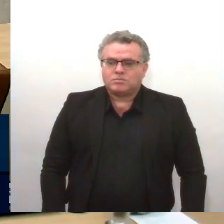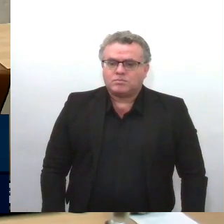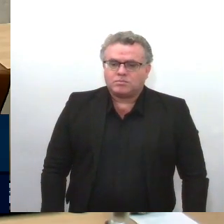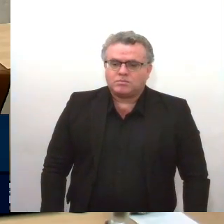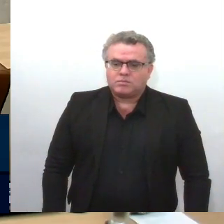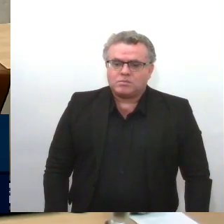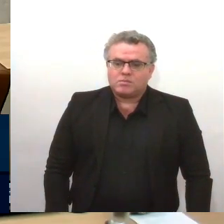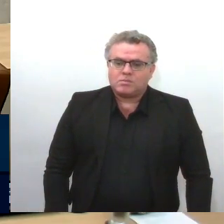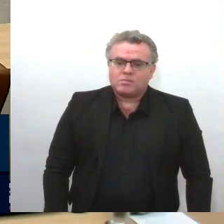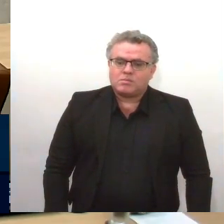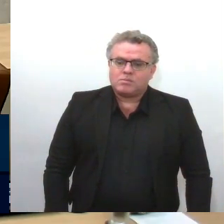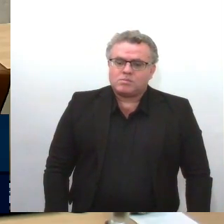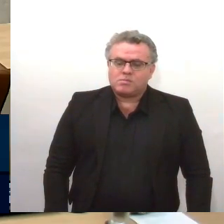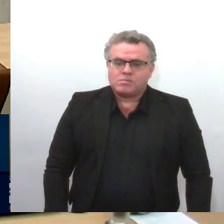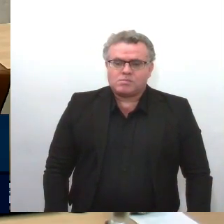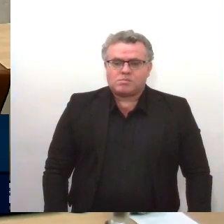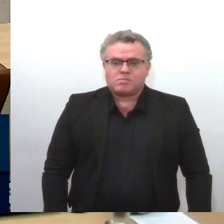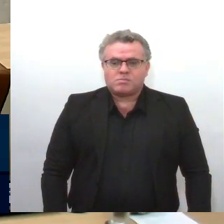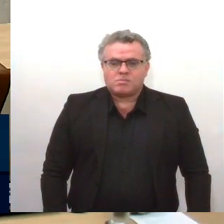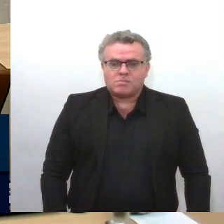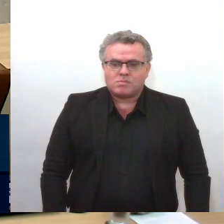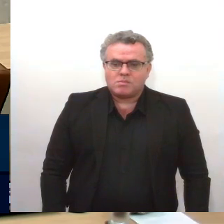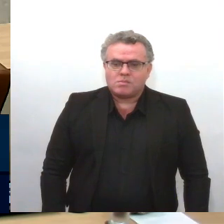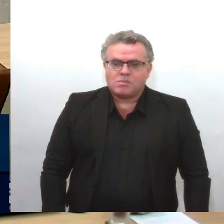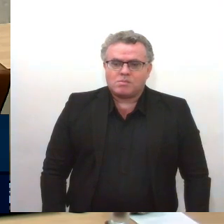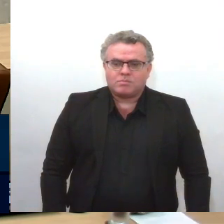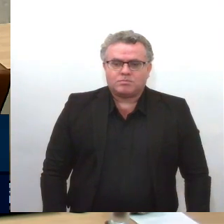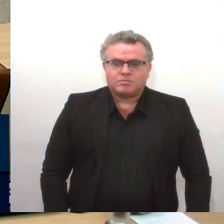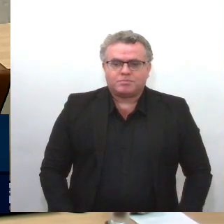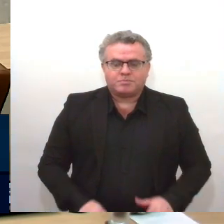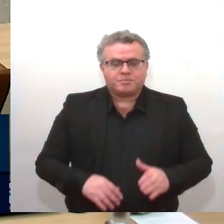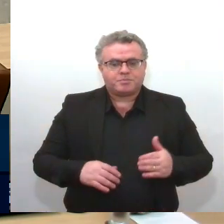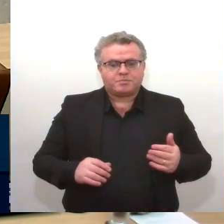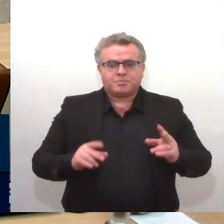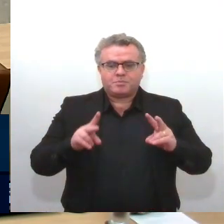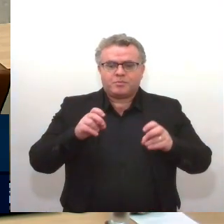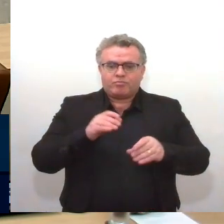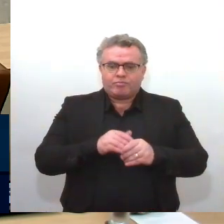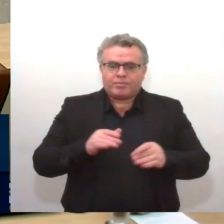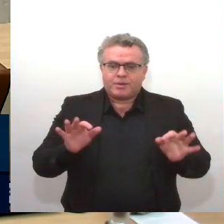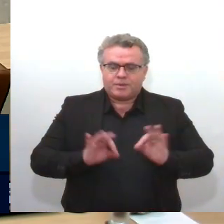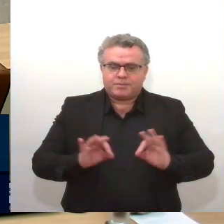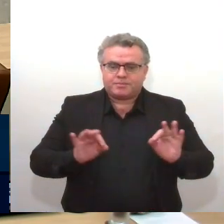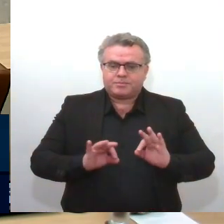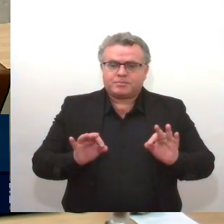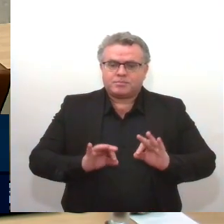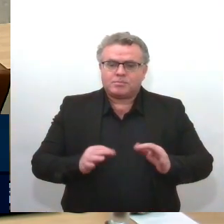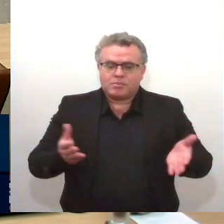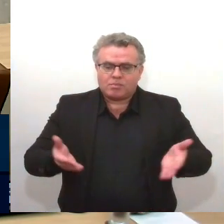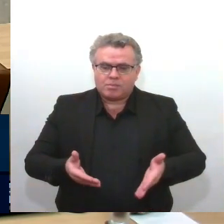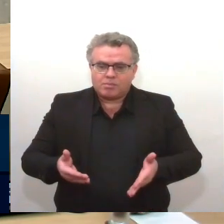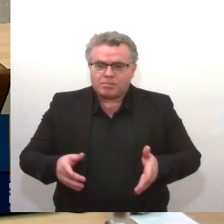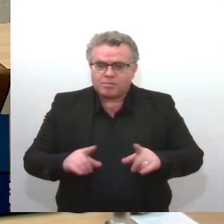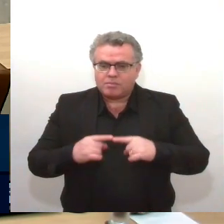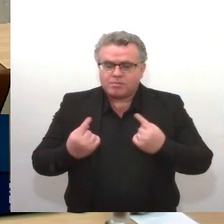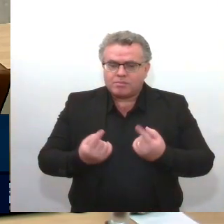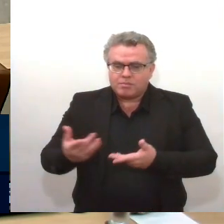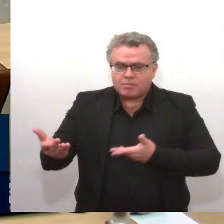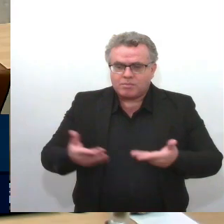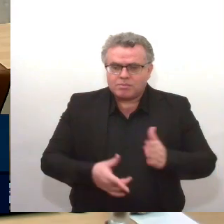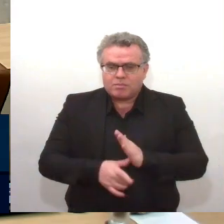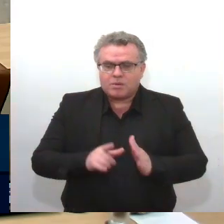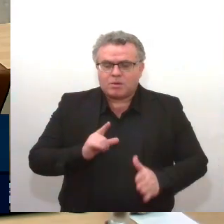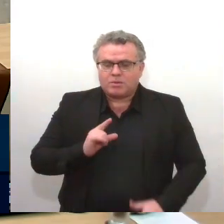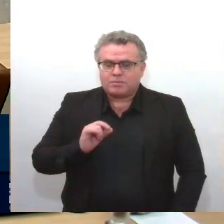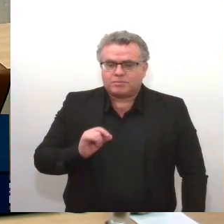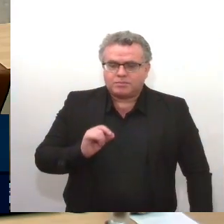abraço não H matéria para hoem do dia passamos ao grande expediente mas antes do grande expediente Eu também quero fazer aqui